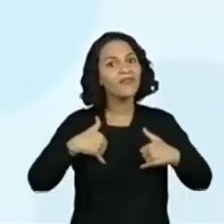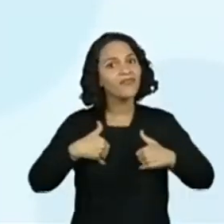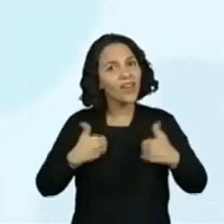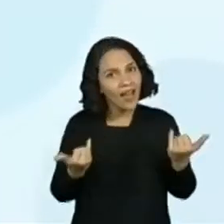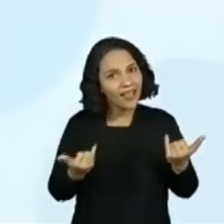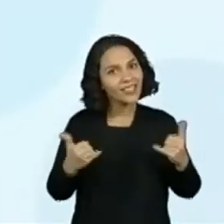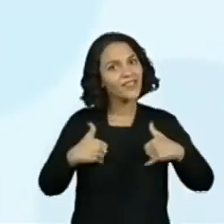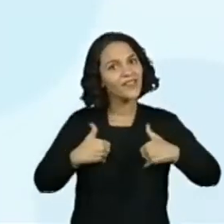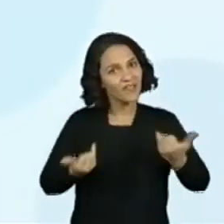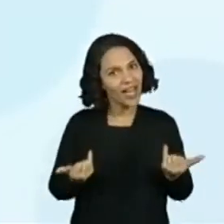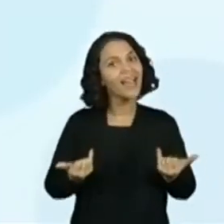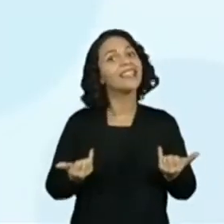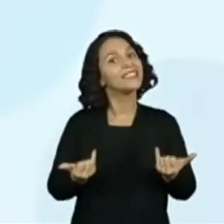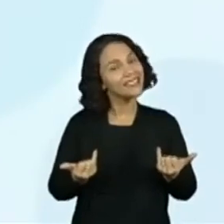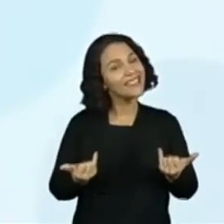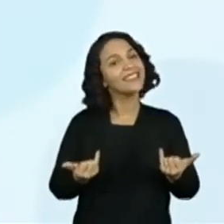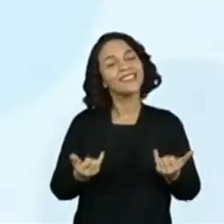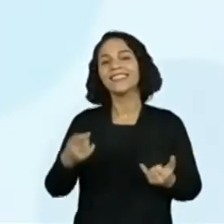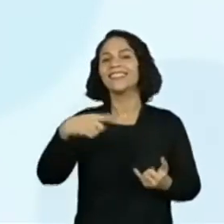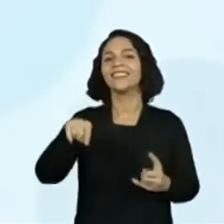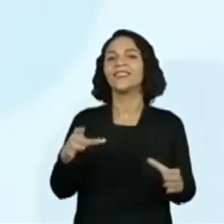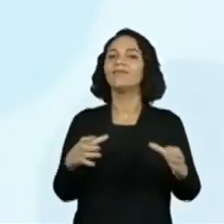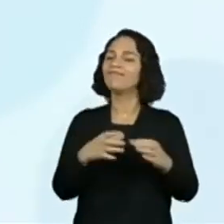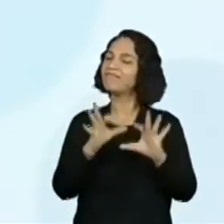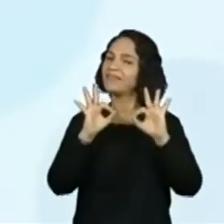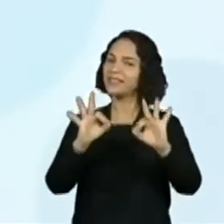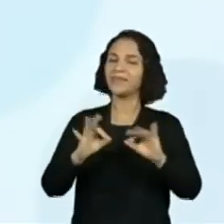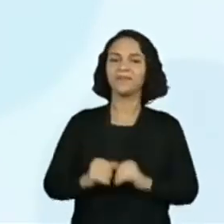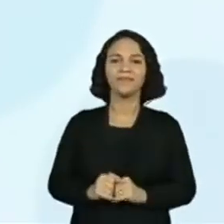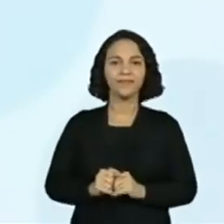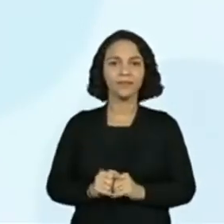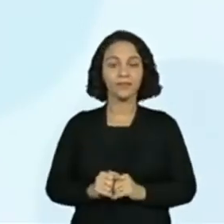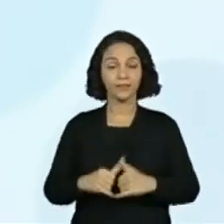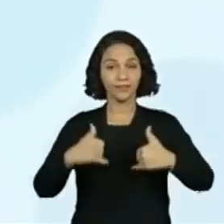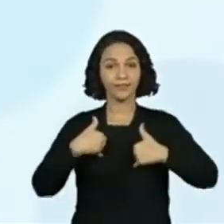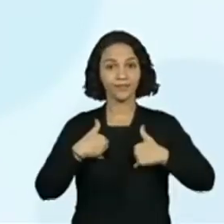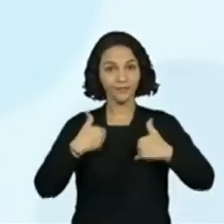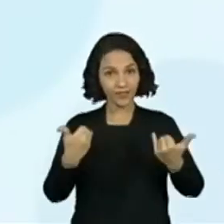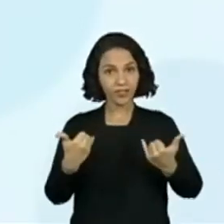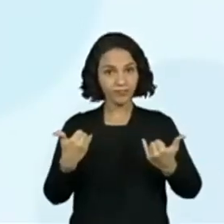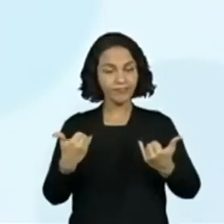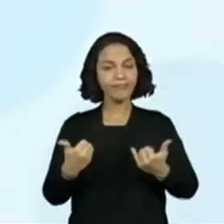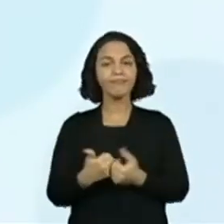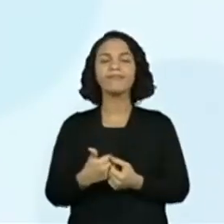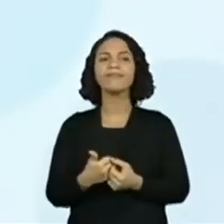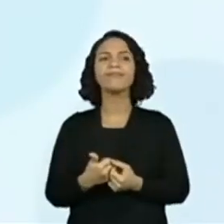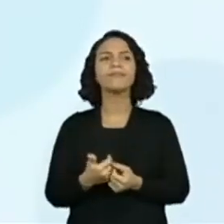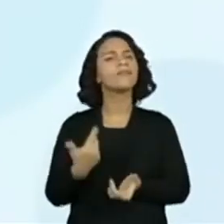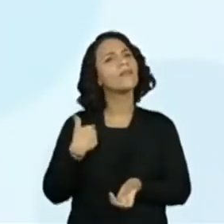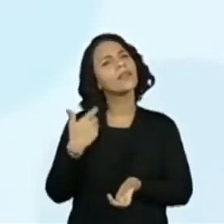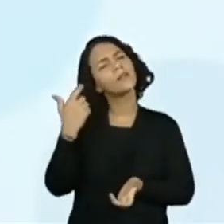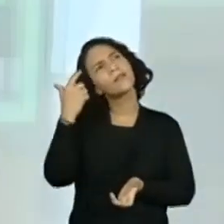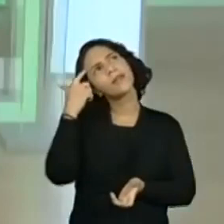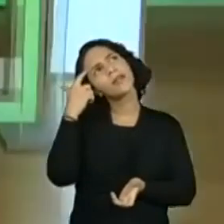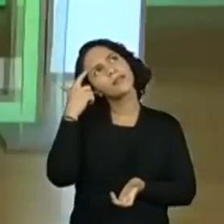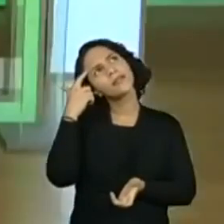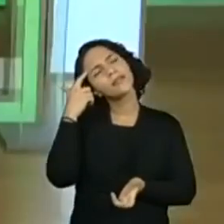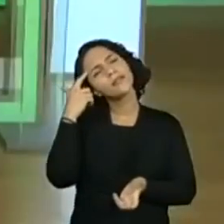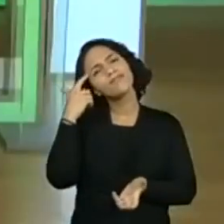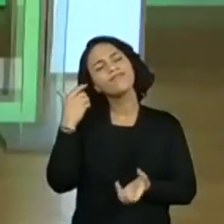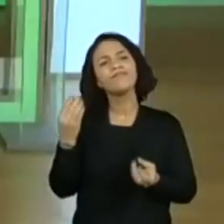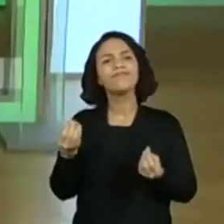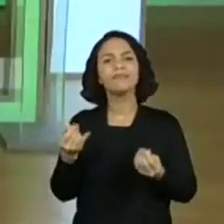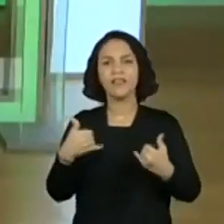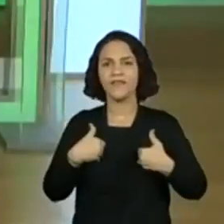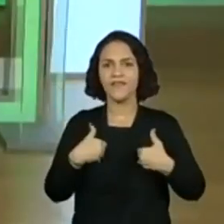colocando festa de aniversário, todos estão aí corretíssimos. Uma festa de aniversário. Vamos pensar aí então, na